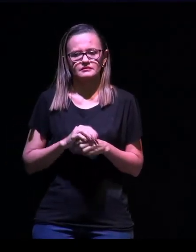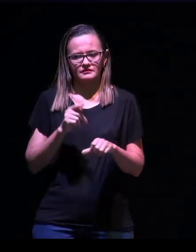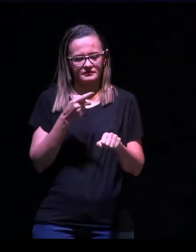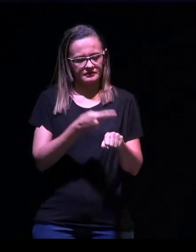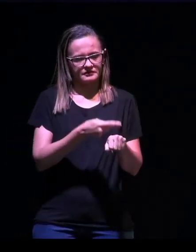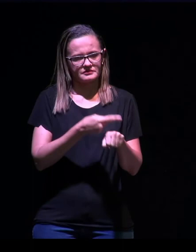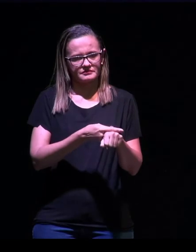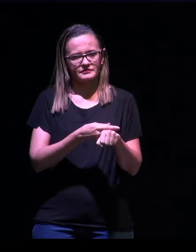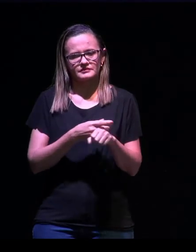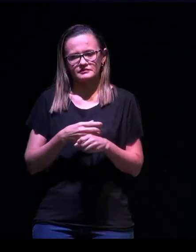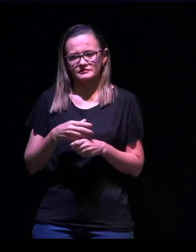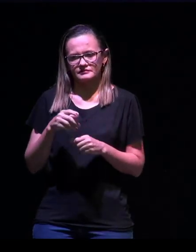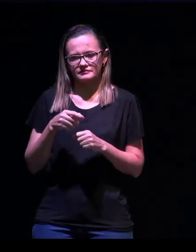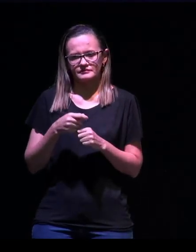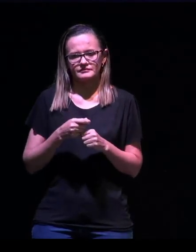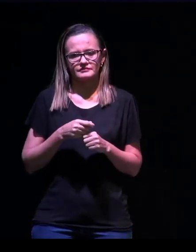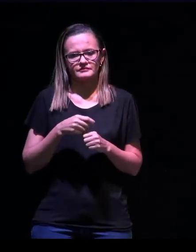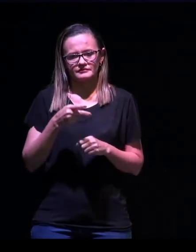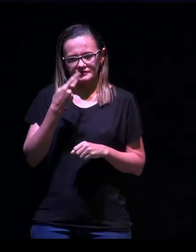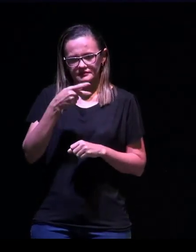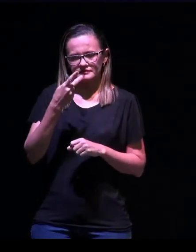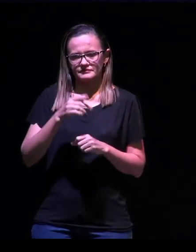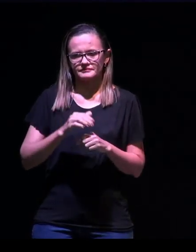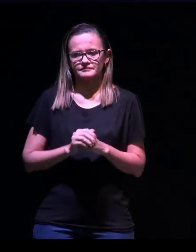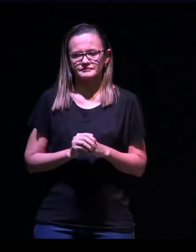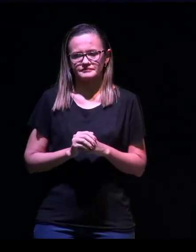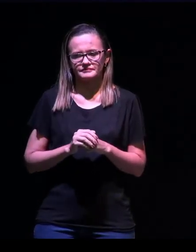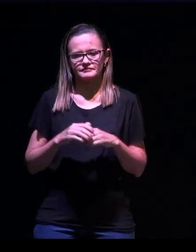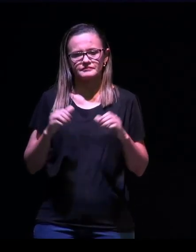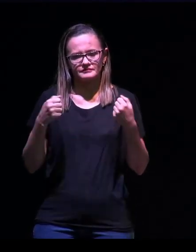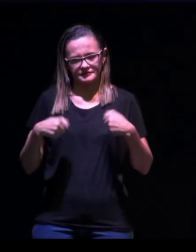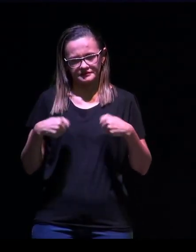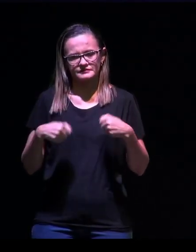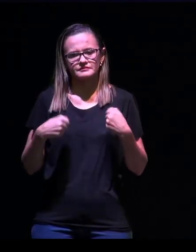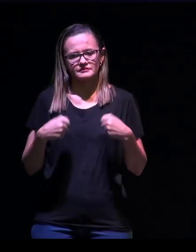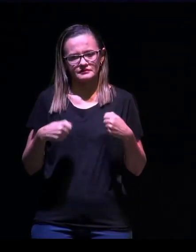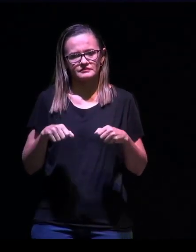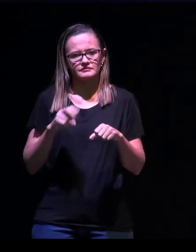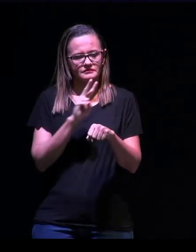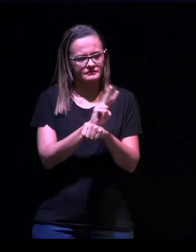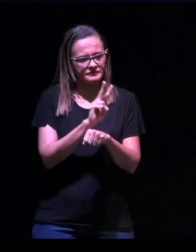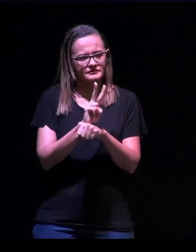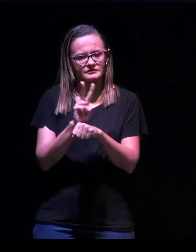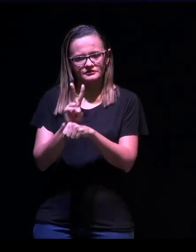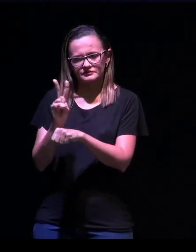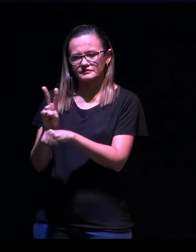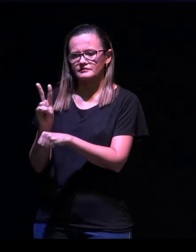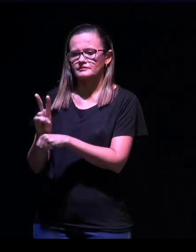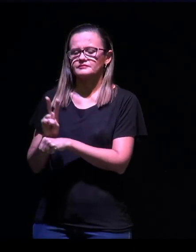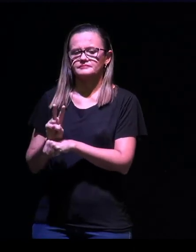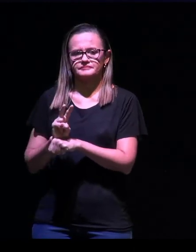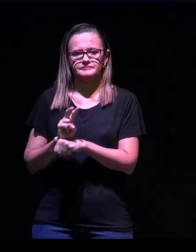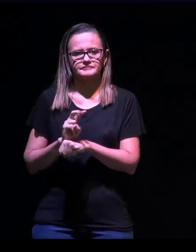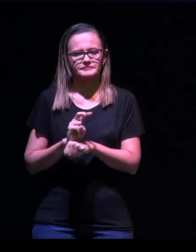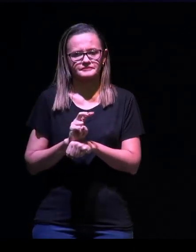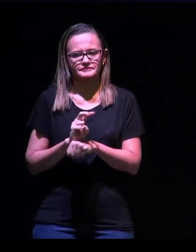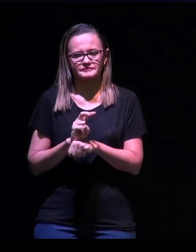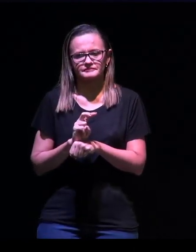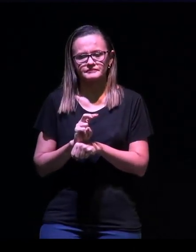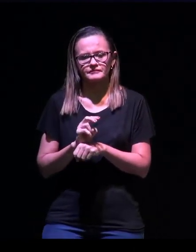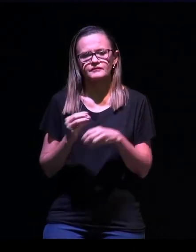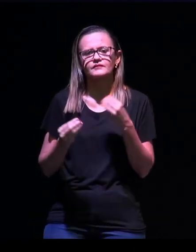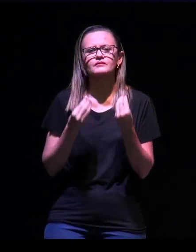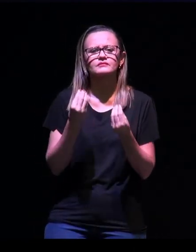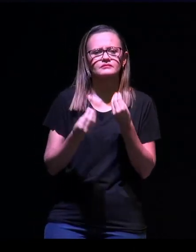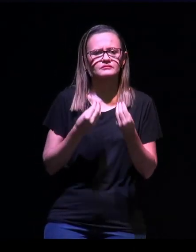Sabe, irmãos, nós precisamos vigiar, e não tem nada melhor do que responder essas perguntas. Como está a sua vida